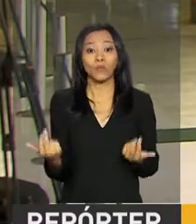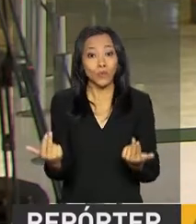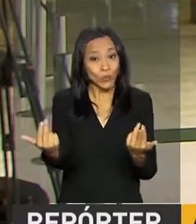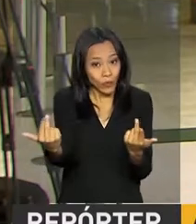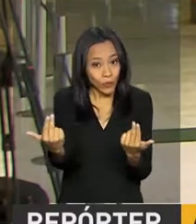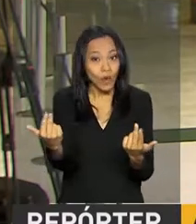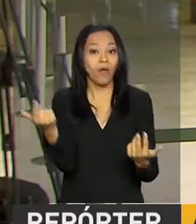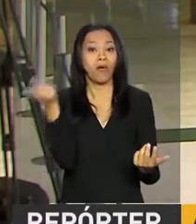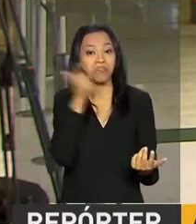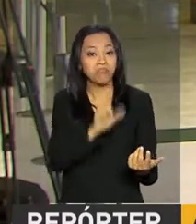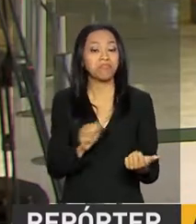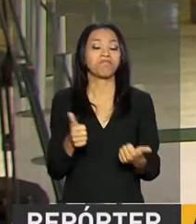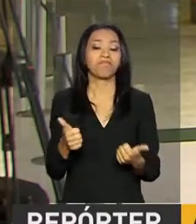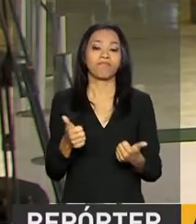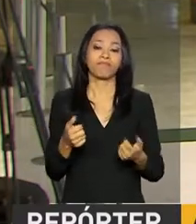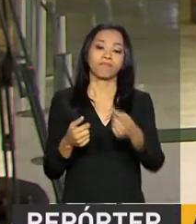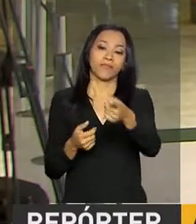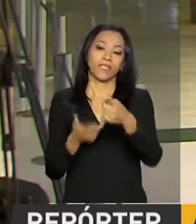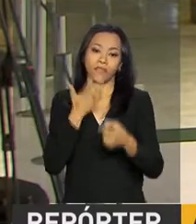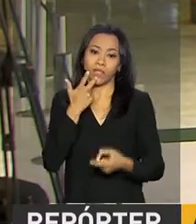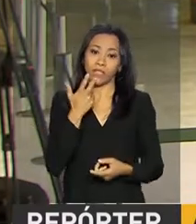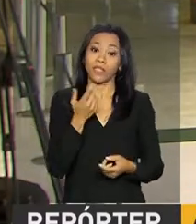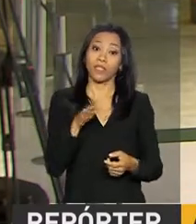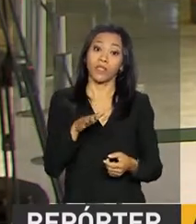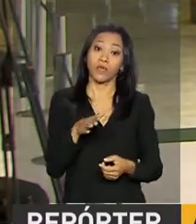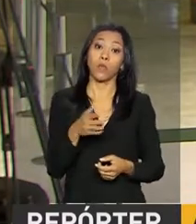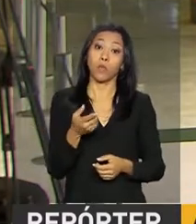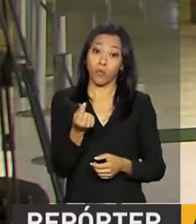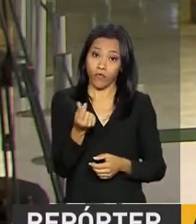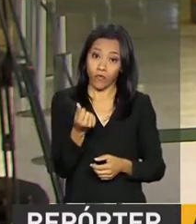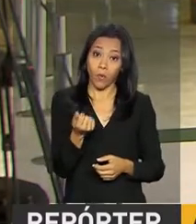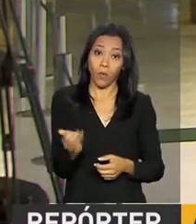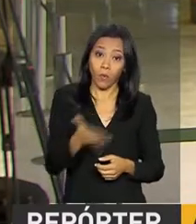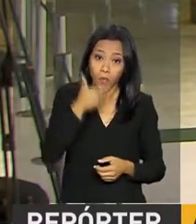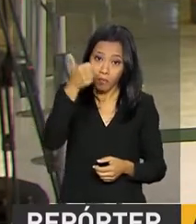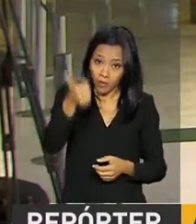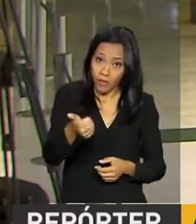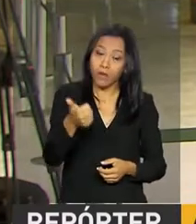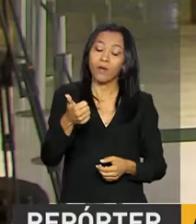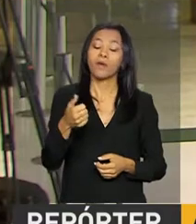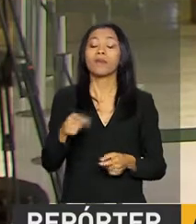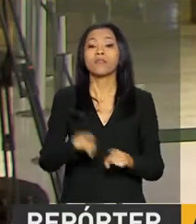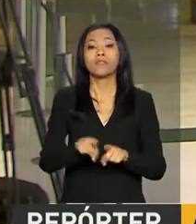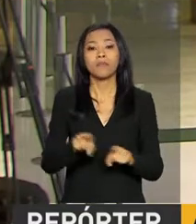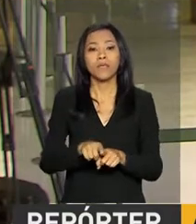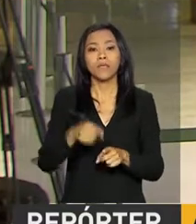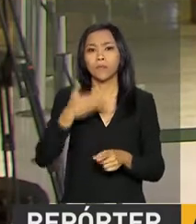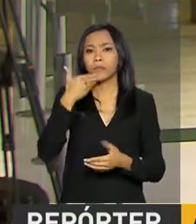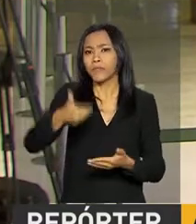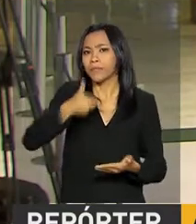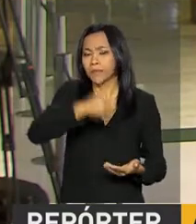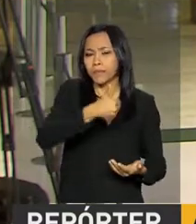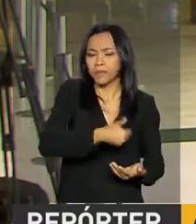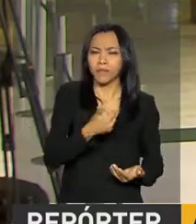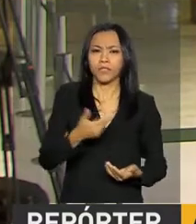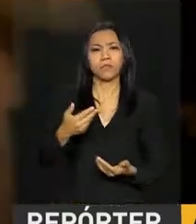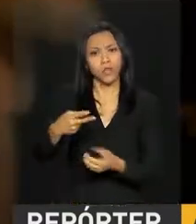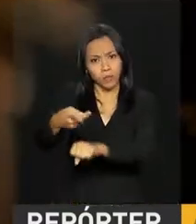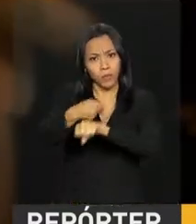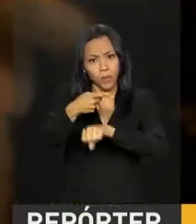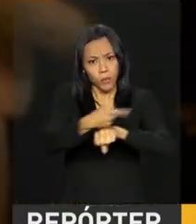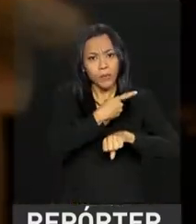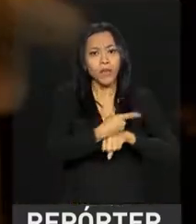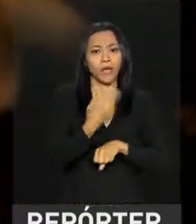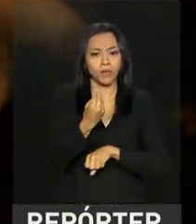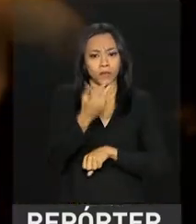qualidade e, obviamente, com consequência, com um preço melhor. E com uma demanda também mais aquecida, porque pode ter mais procura, né?